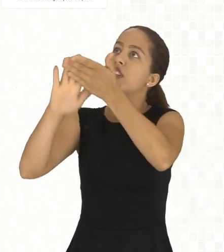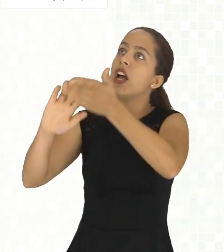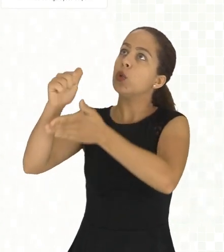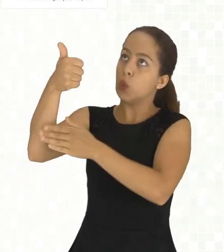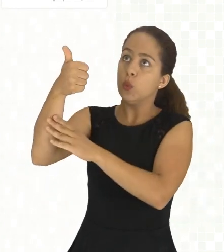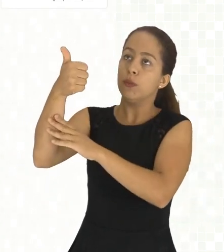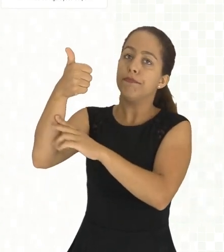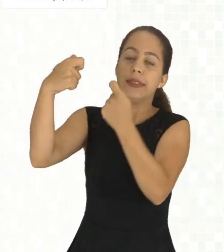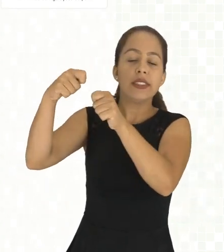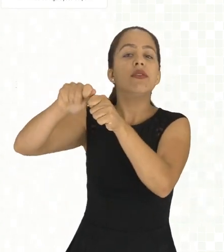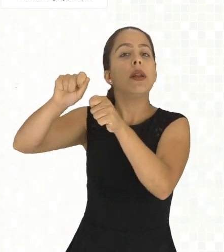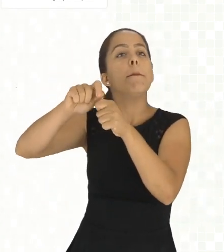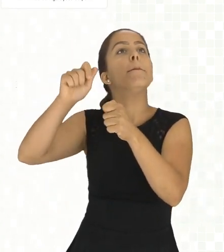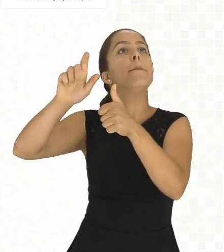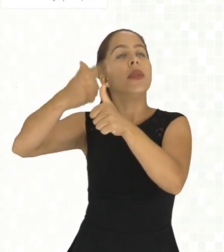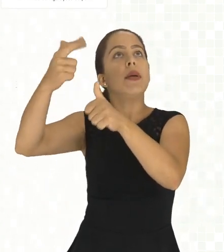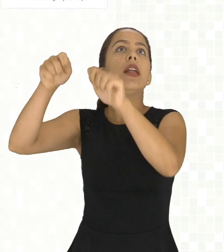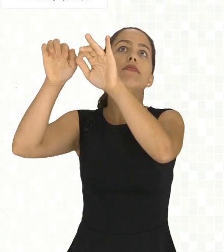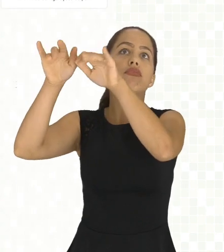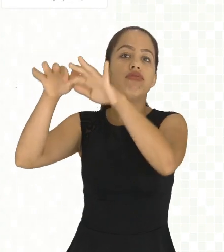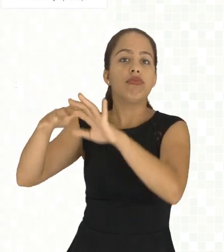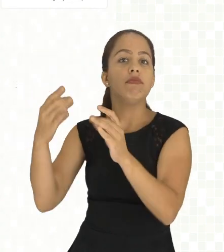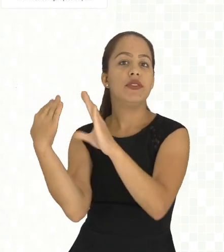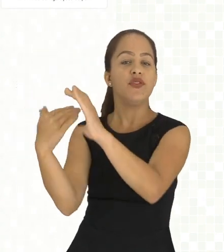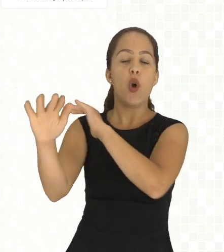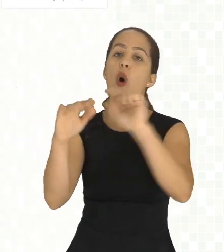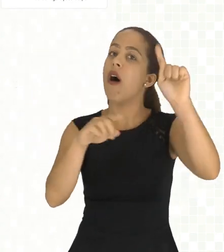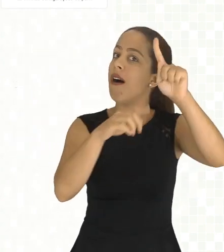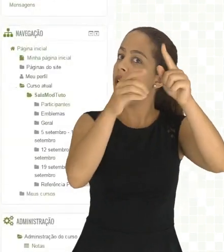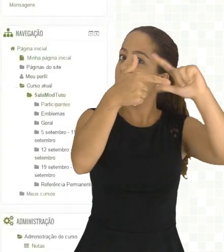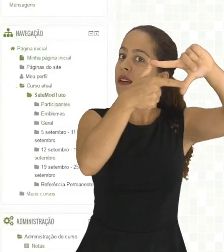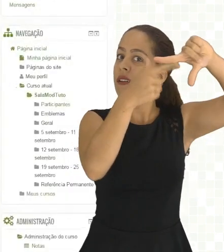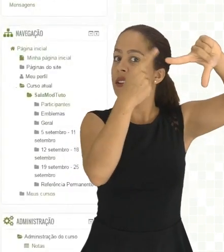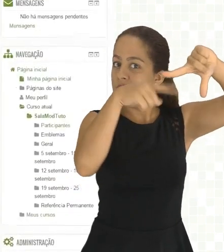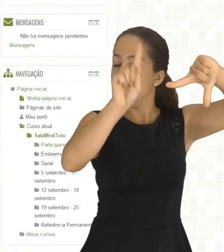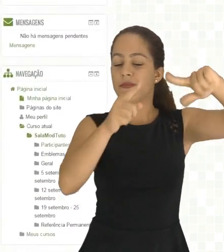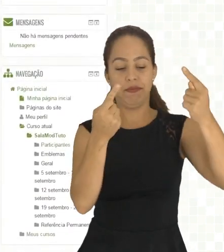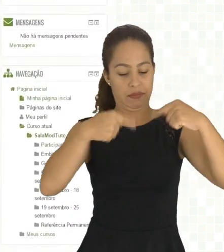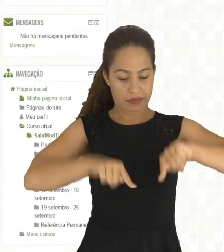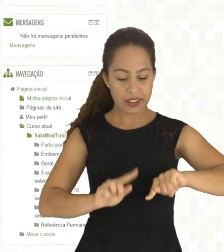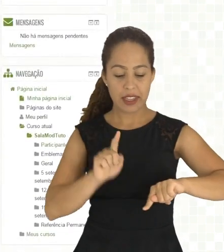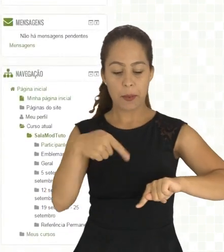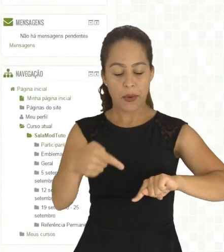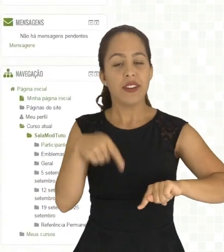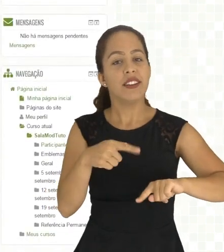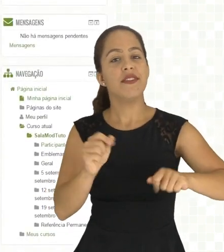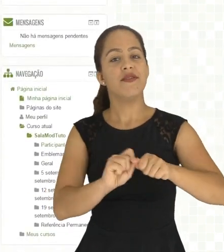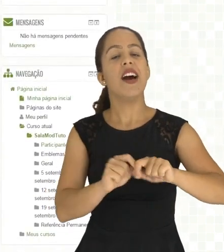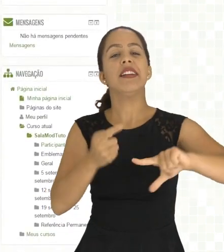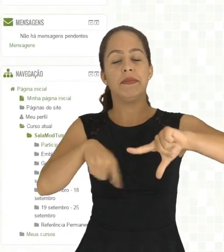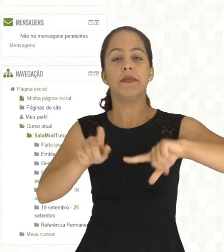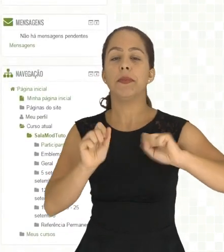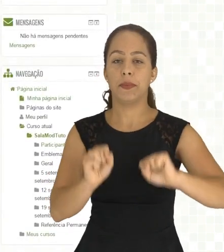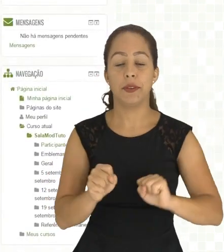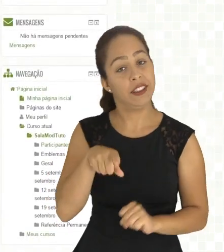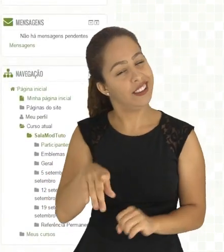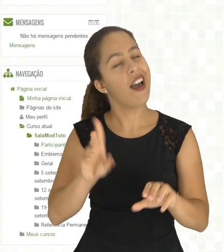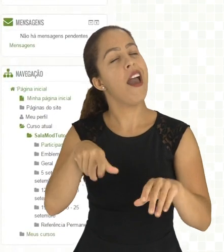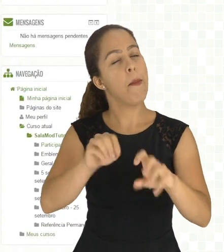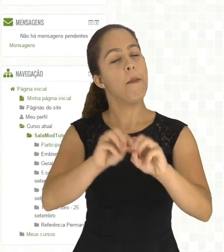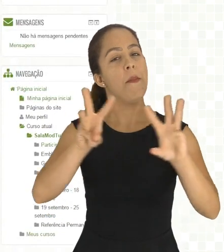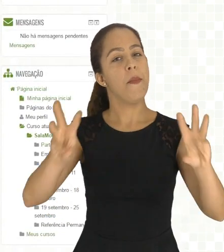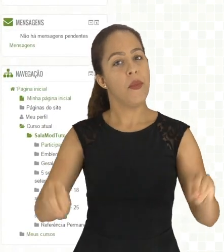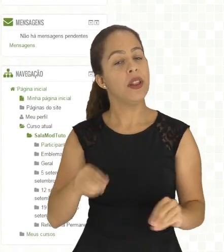não fique atento a essas novas dicas essas novas possibilidades que tem no novo mundo do ifs e